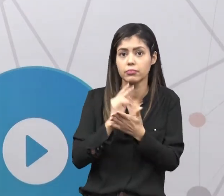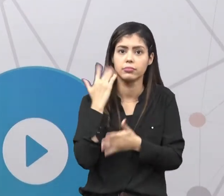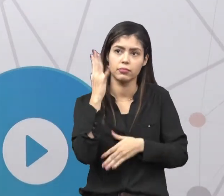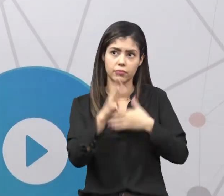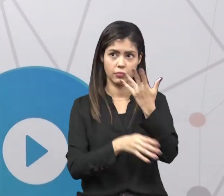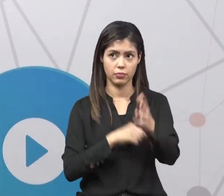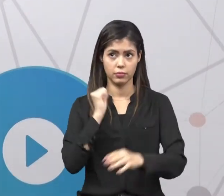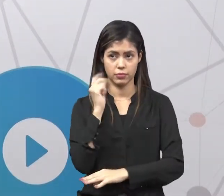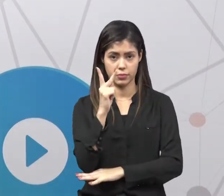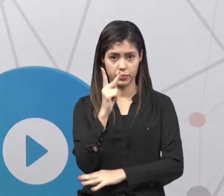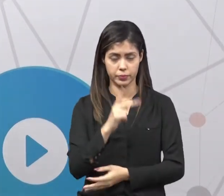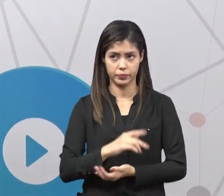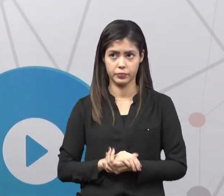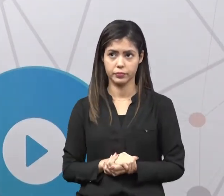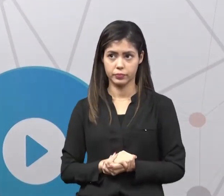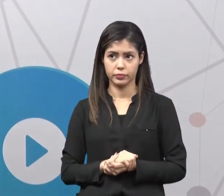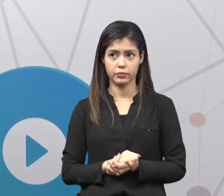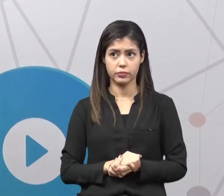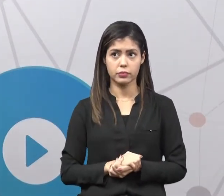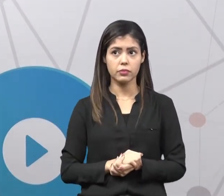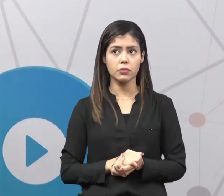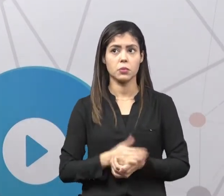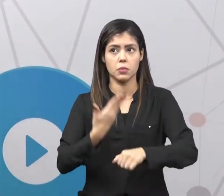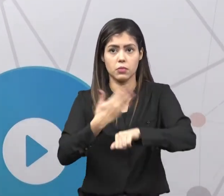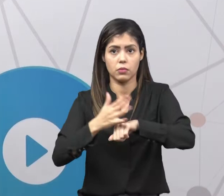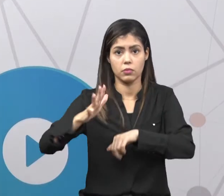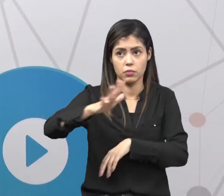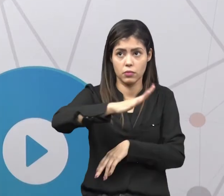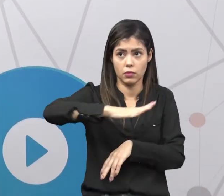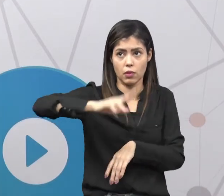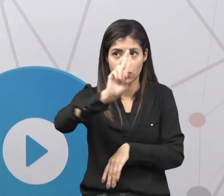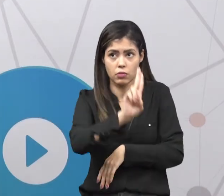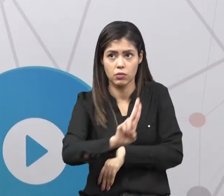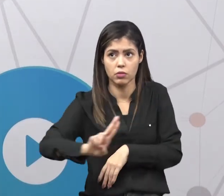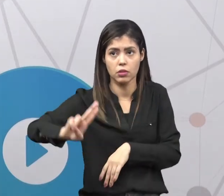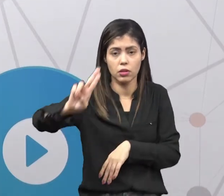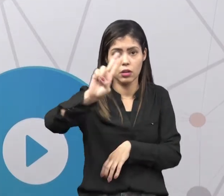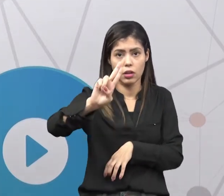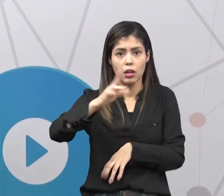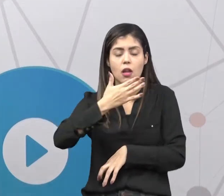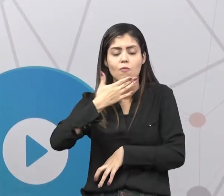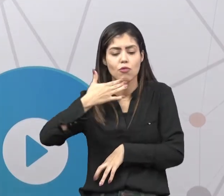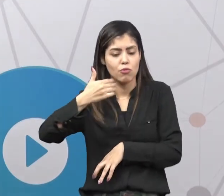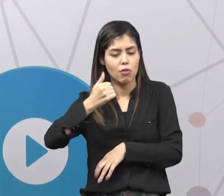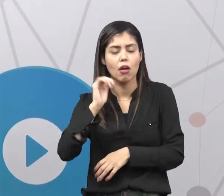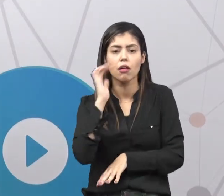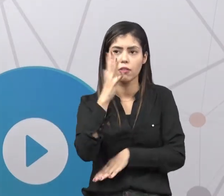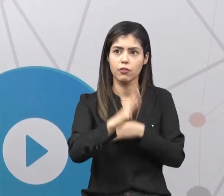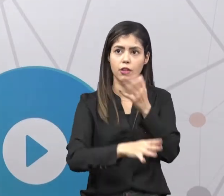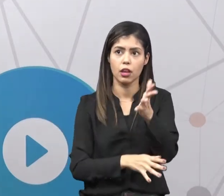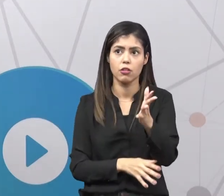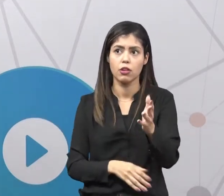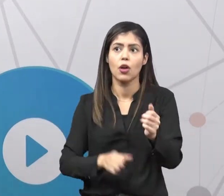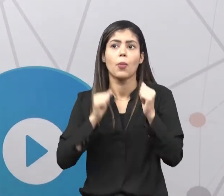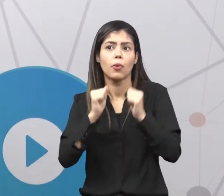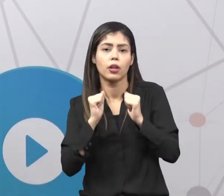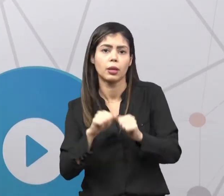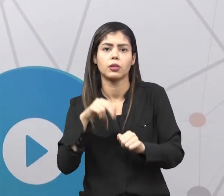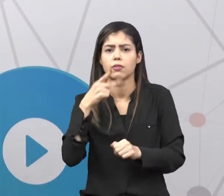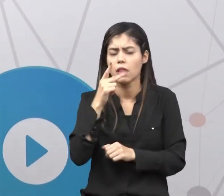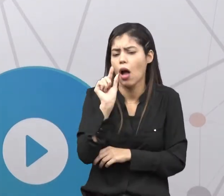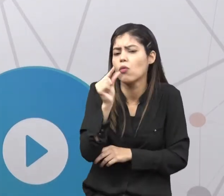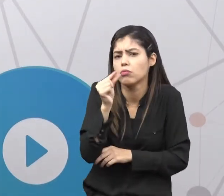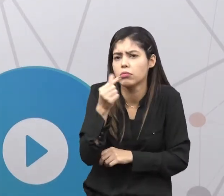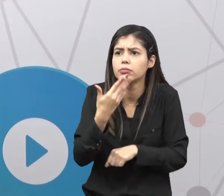florestas, ok? Então, as práticas sociais utilizadas para a conservação da floresta, né? Possamos aqui definir